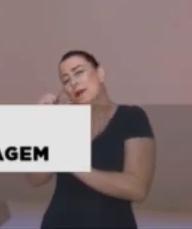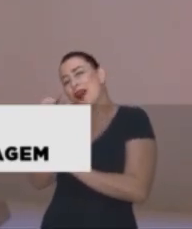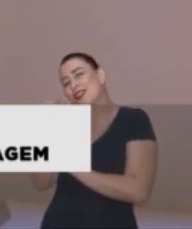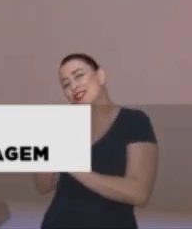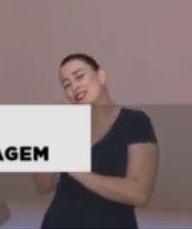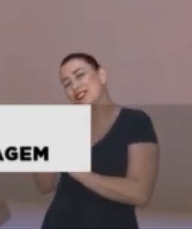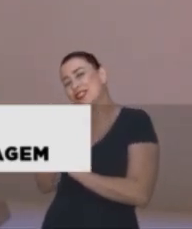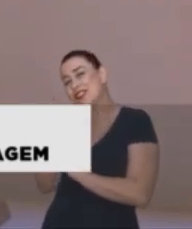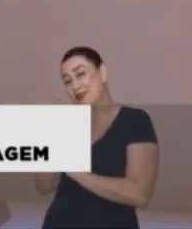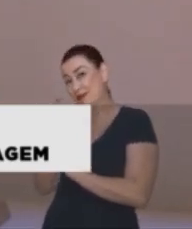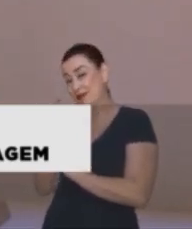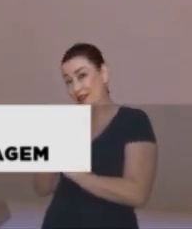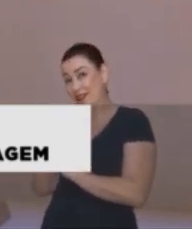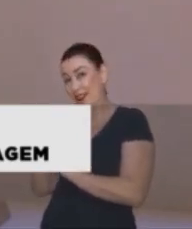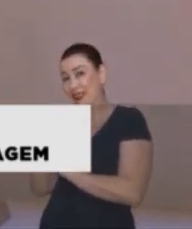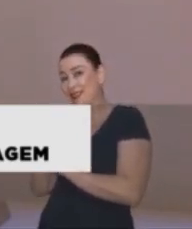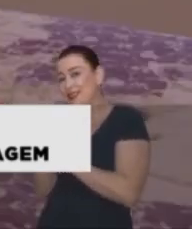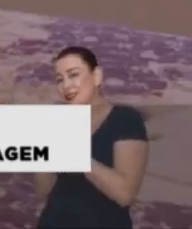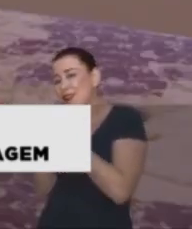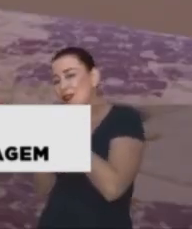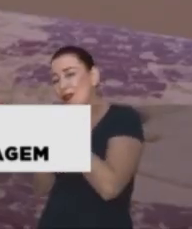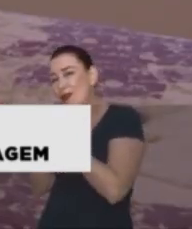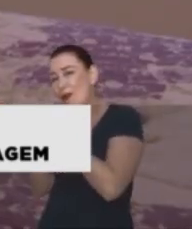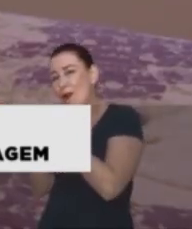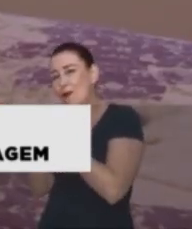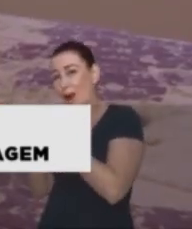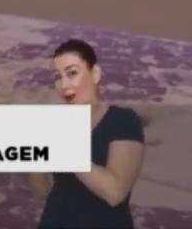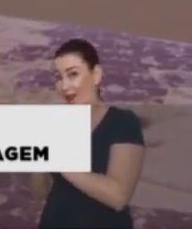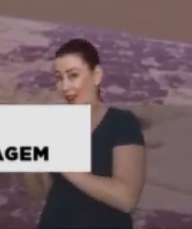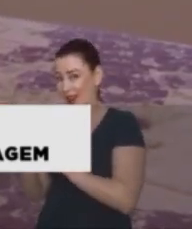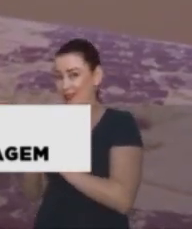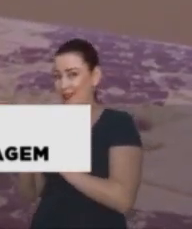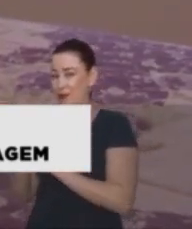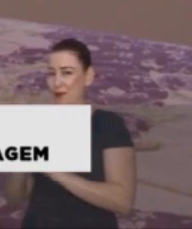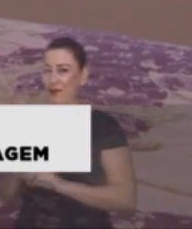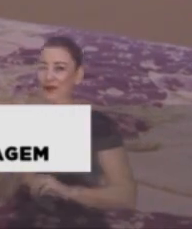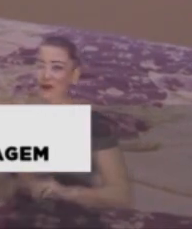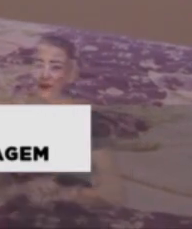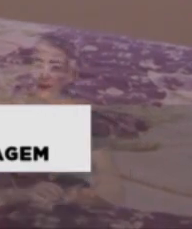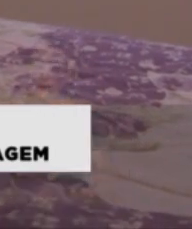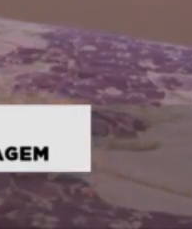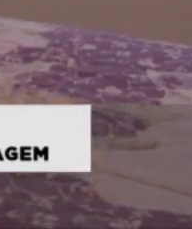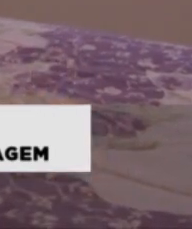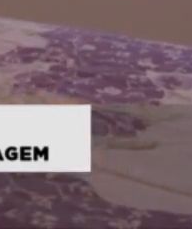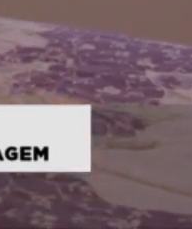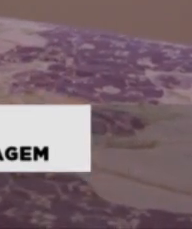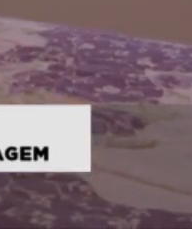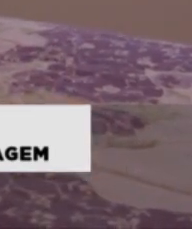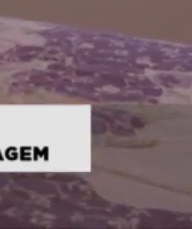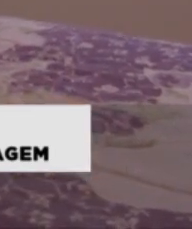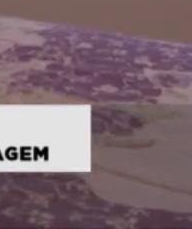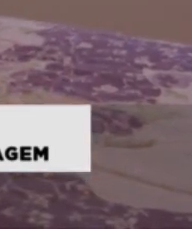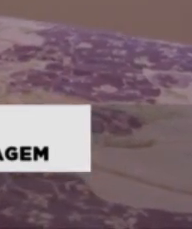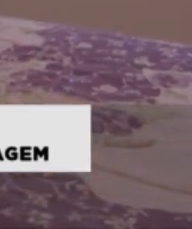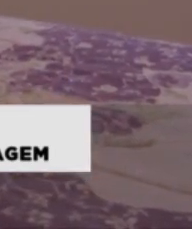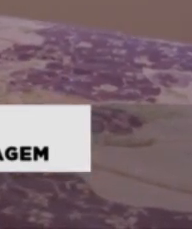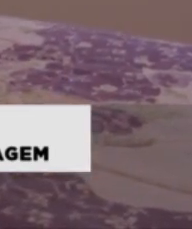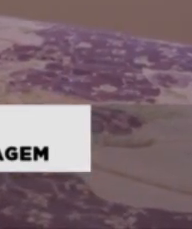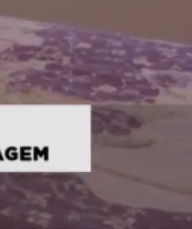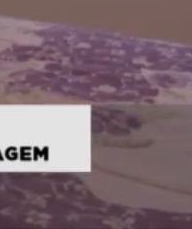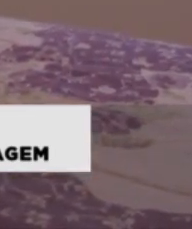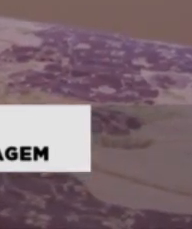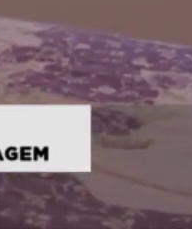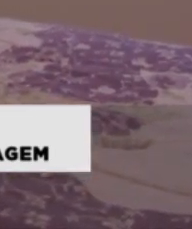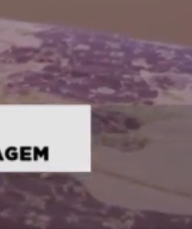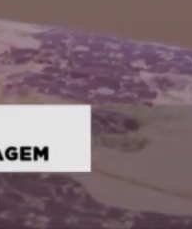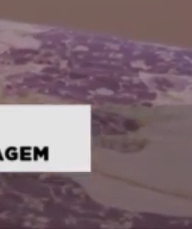Estamos a salvo com nosso amor eterno. A interpretação de um dos poemas é da atriz contagense Daniela Gracieri.